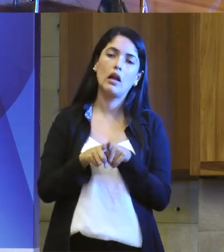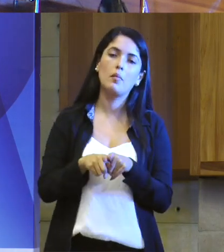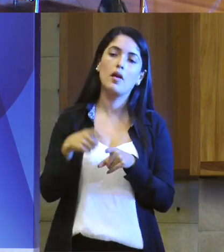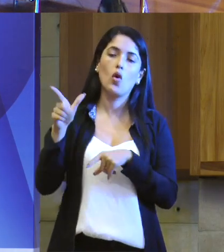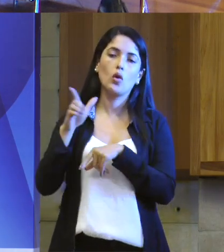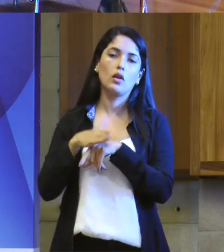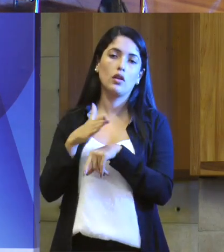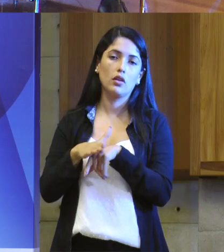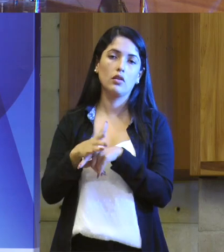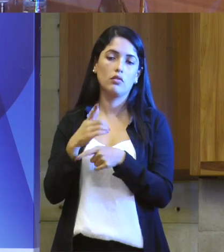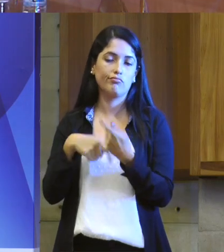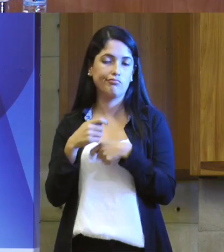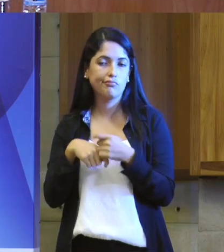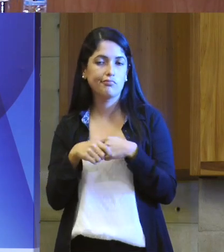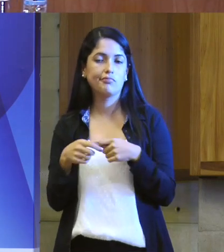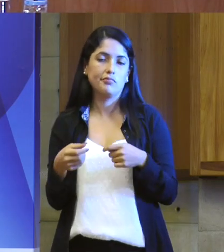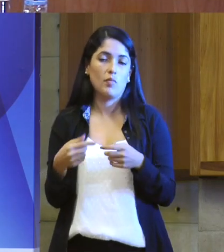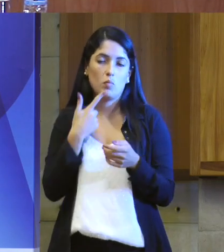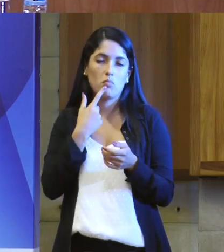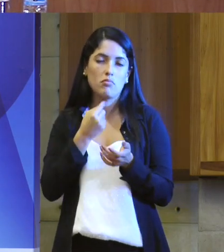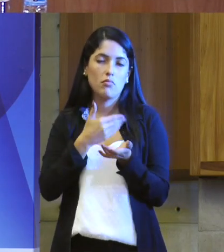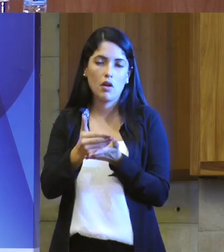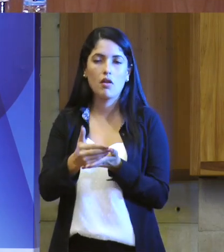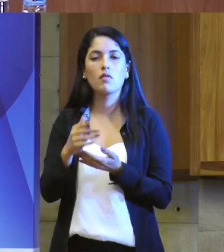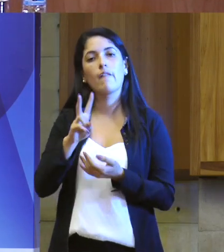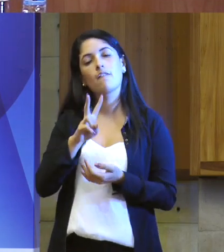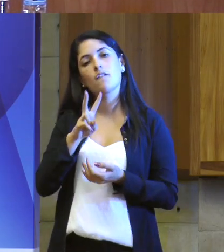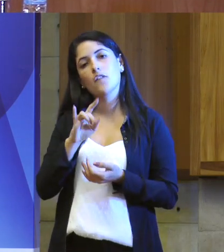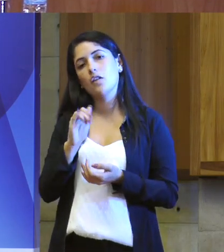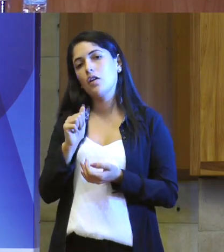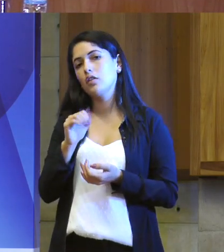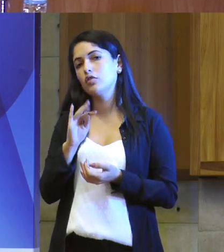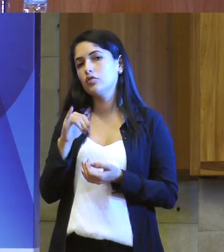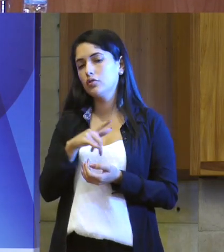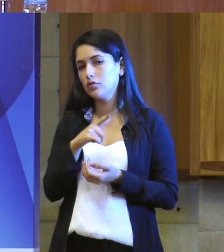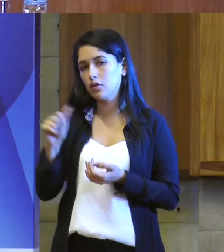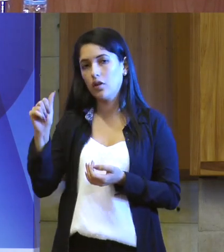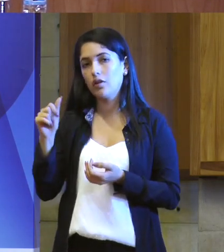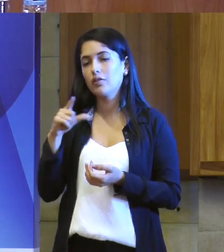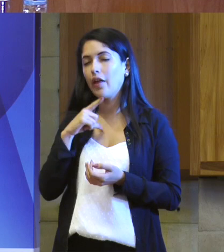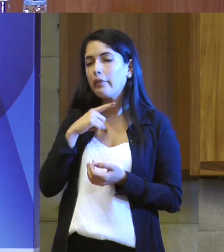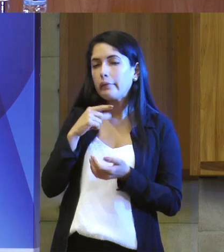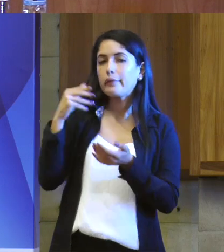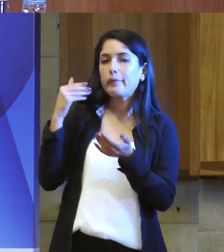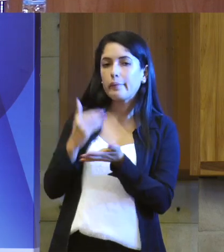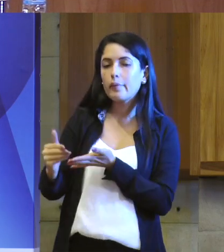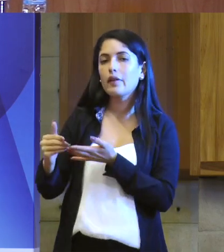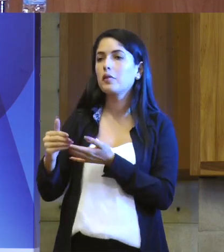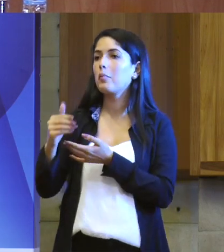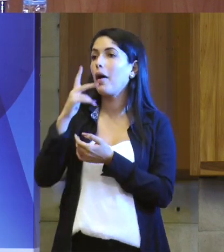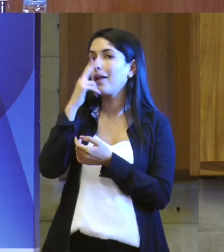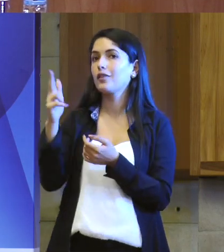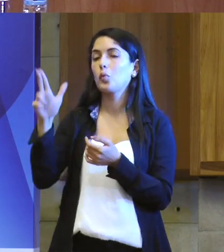inicial como com vietnã é temos uma espécie de namoro né que nunca sai do da etapa